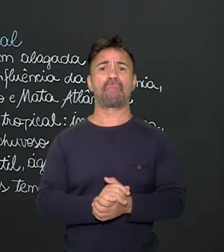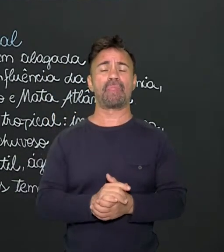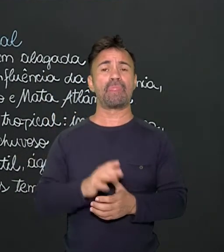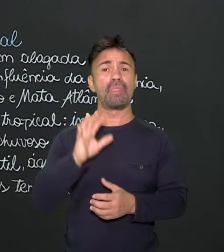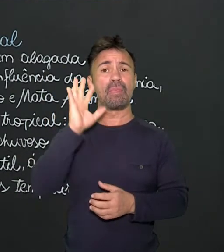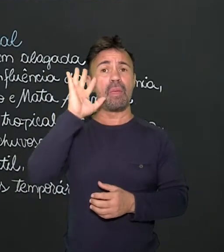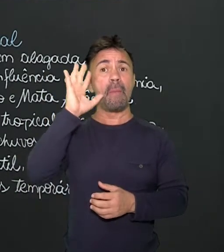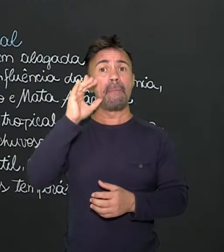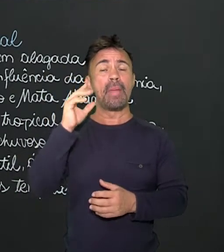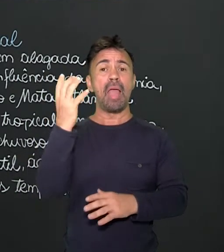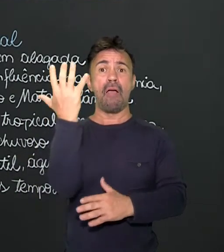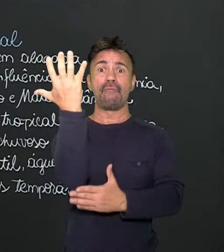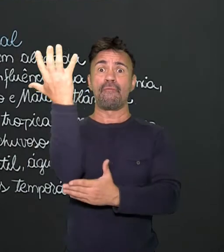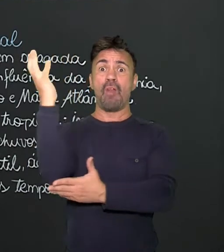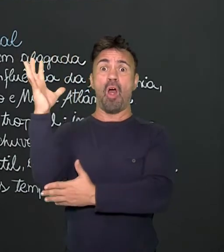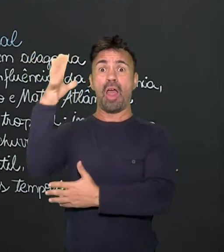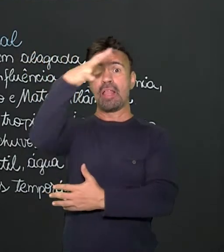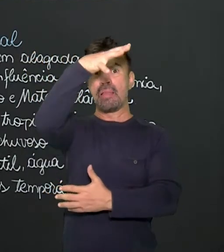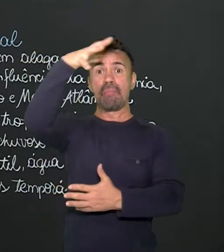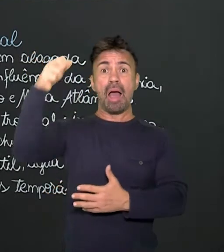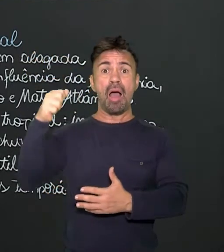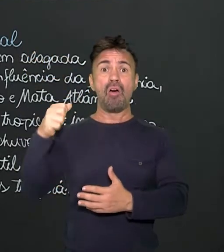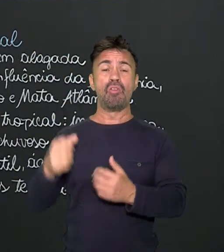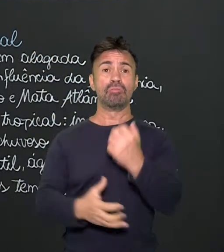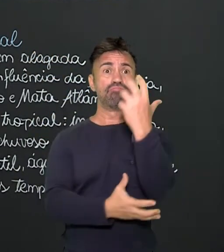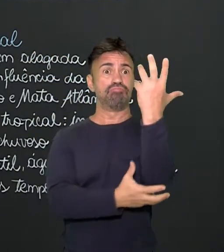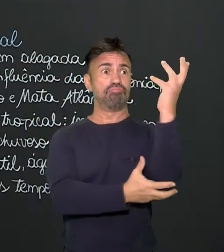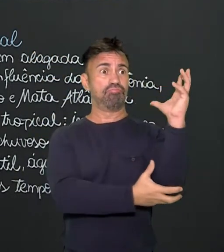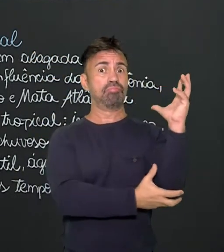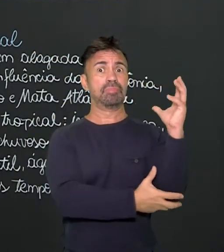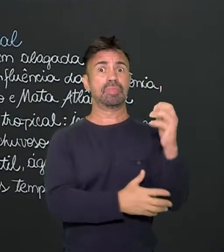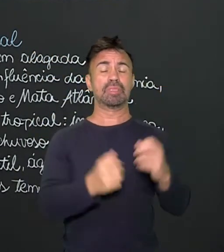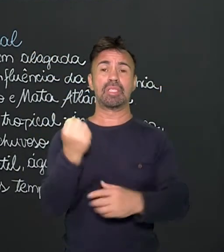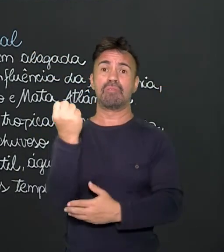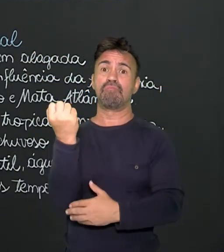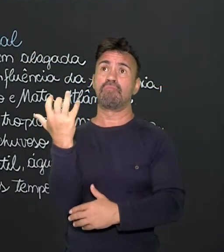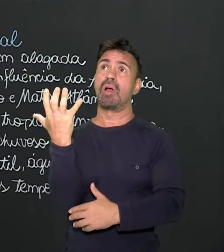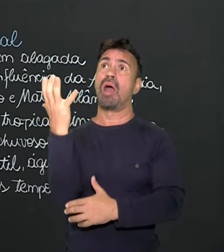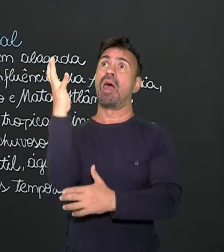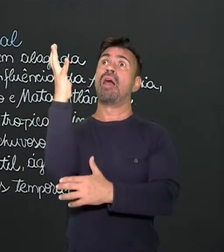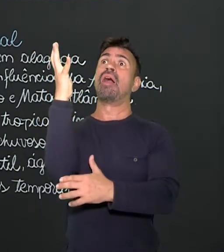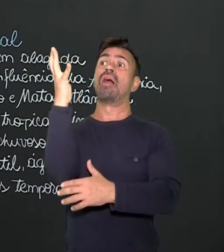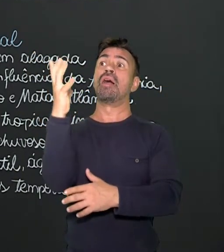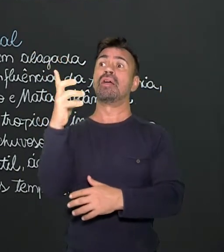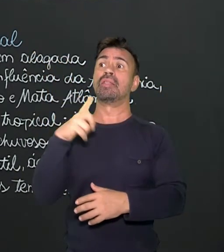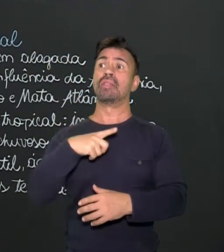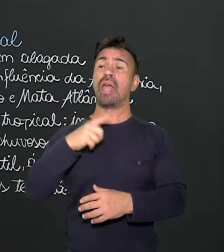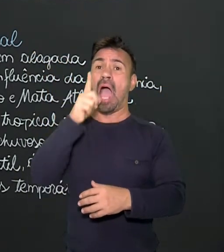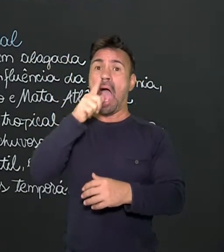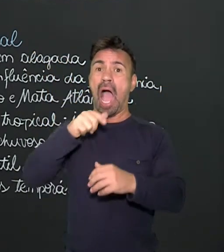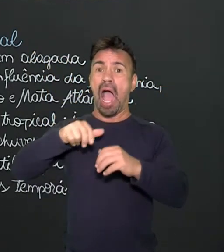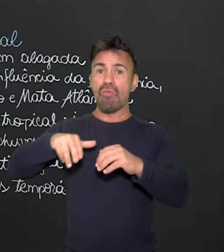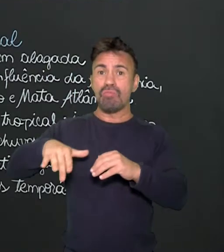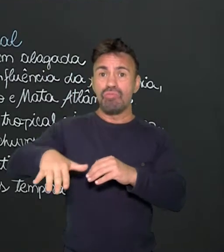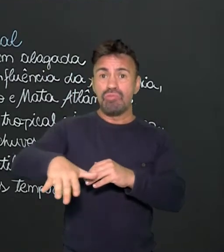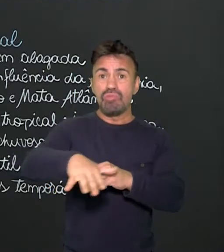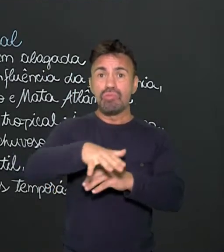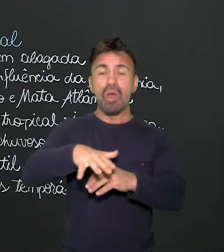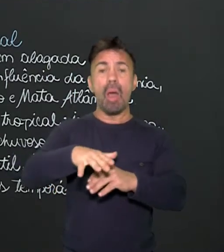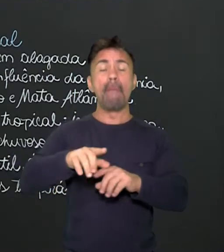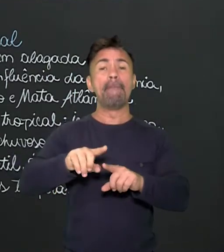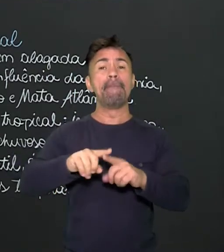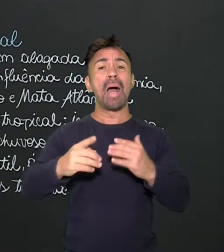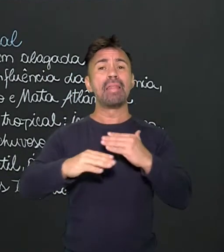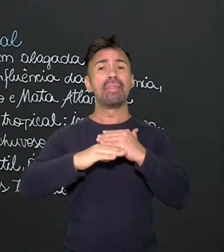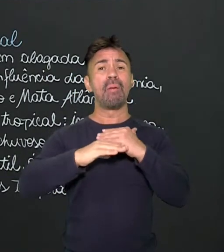assim, você pensa, floresta amazônica, eu tenho aquela coisa mais de árvores de grande porte, eu vou ter uma região alagada e tal, só